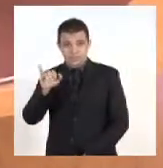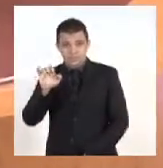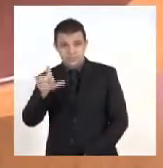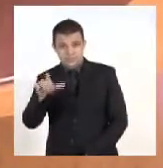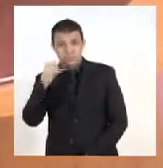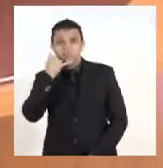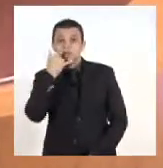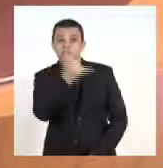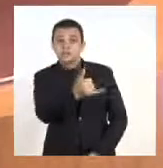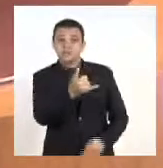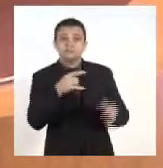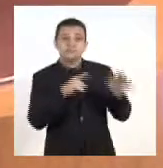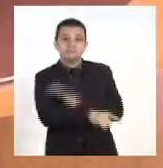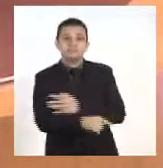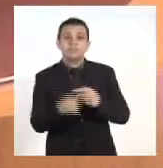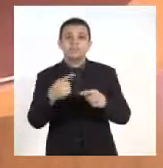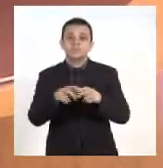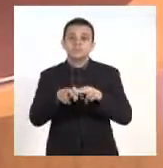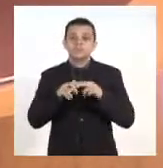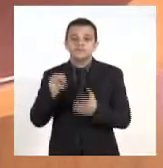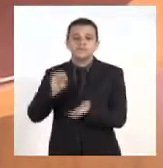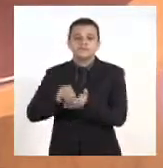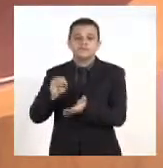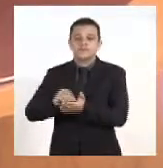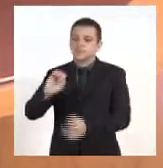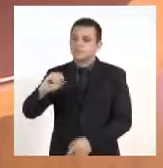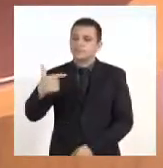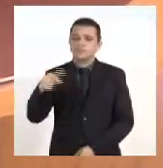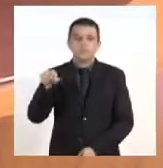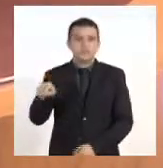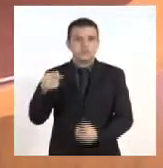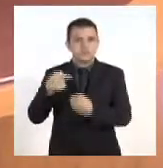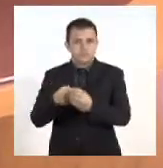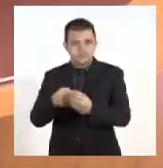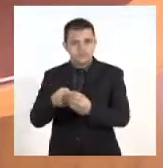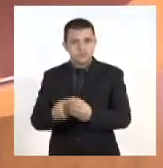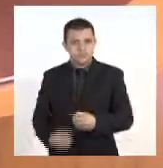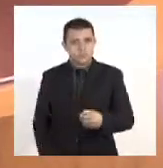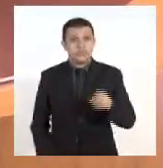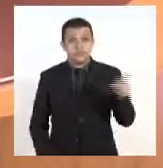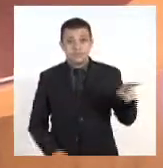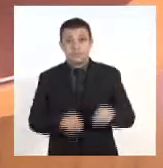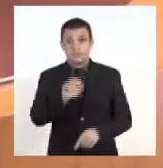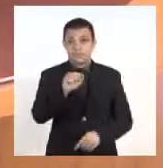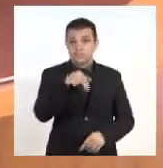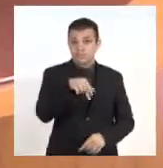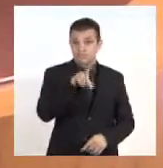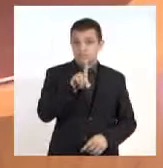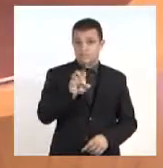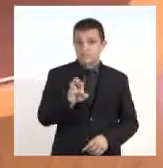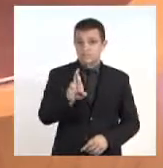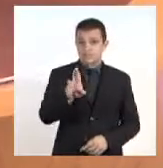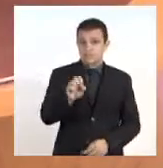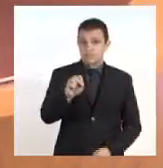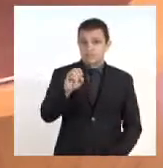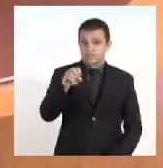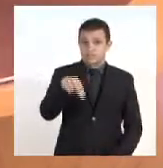Ana, também sumiu de Coroatá. Vossa Excelência é votada em Coroatá, conhece muitas pessoas e pode se